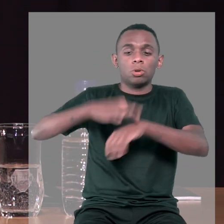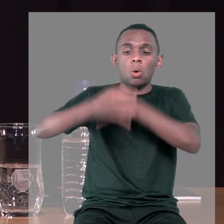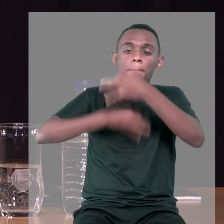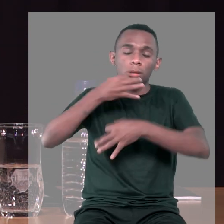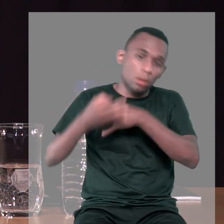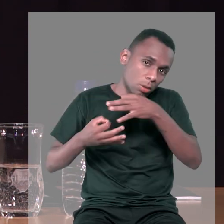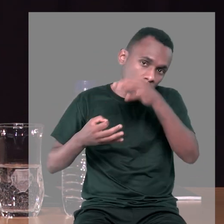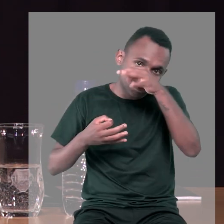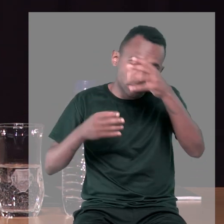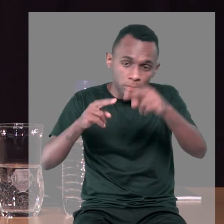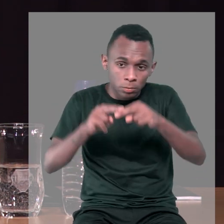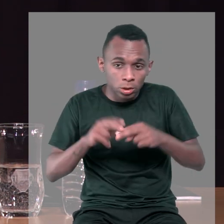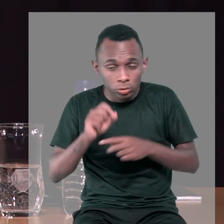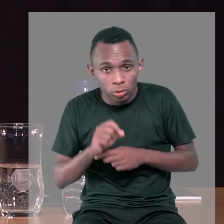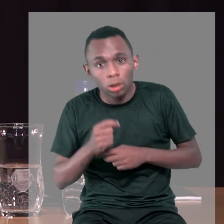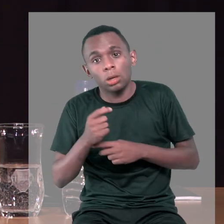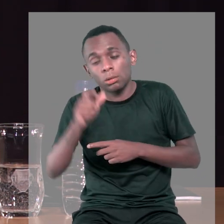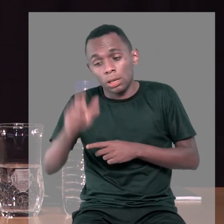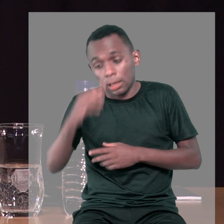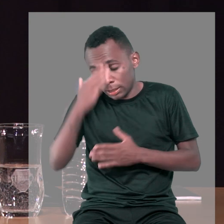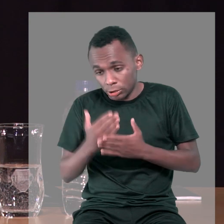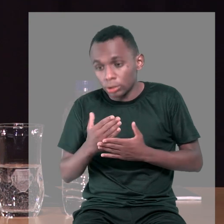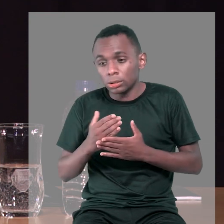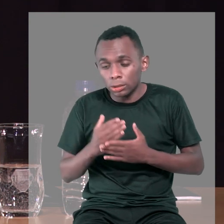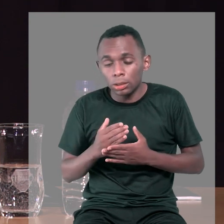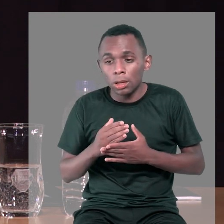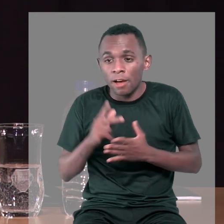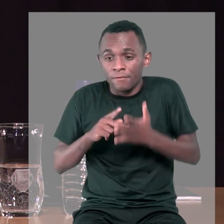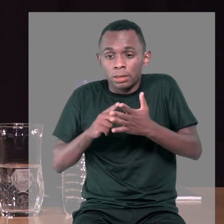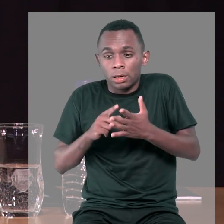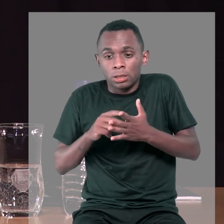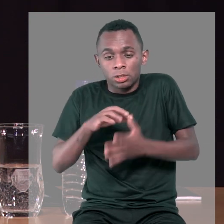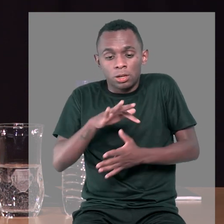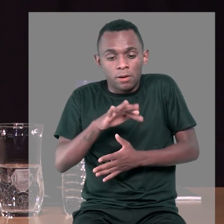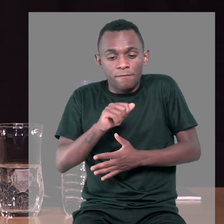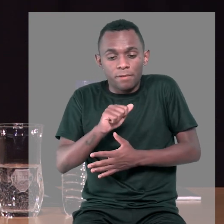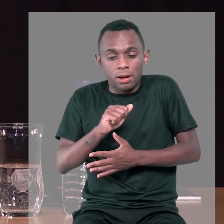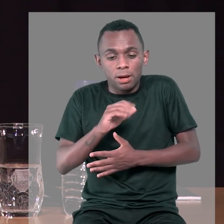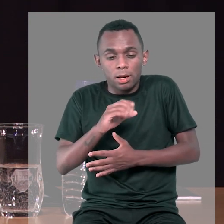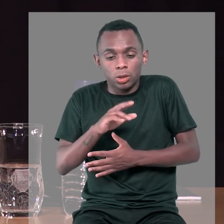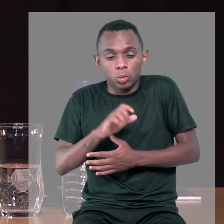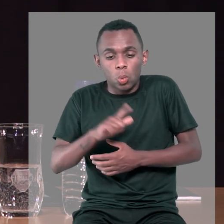por alguém e que é partilhado e que ganha, portanto, o status de comum.